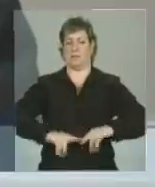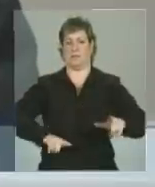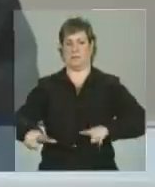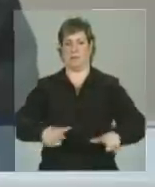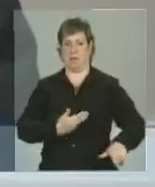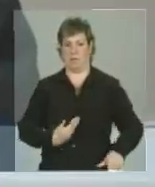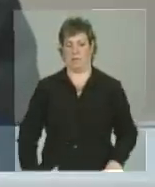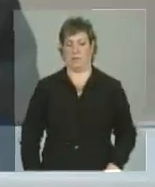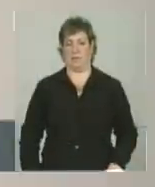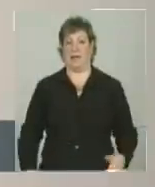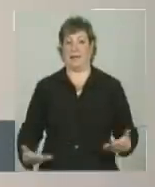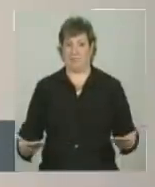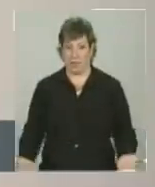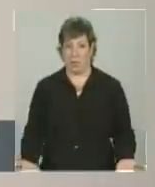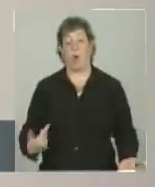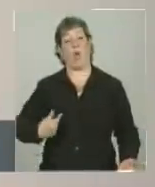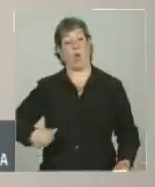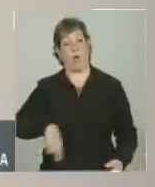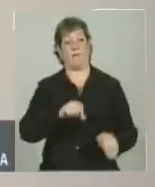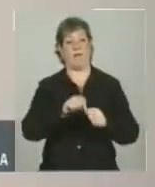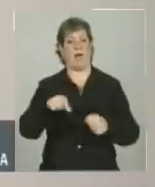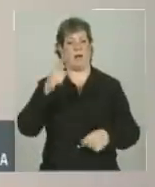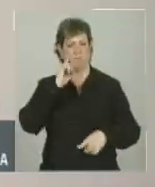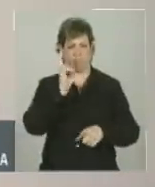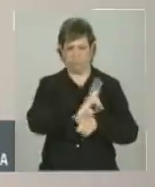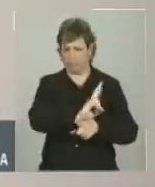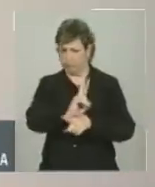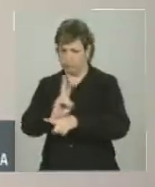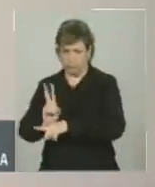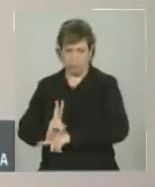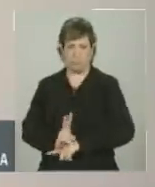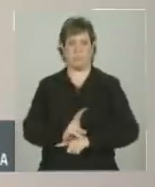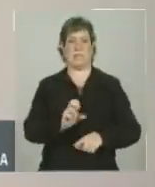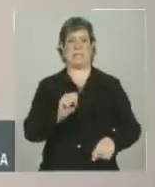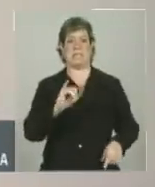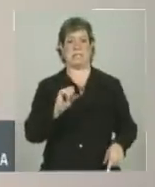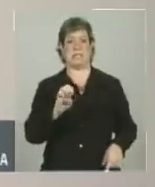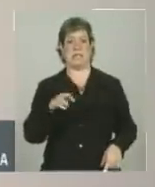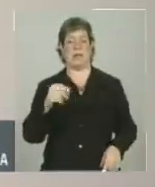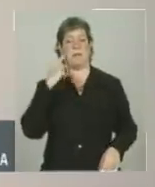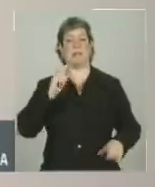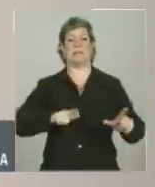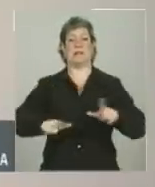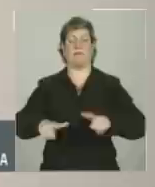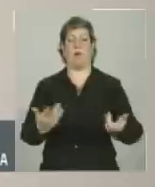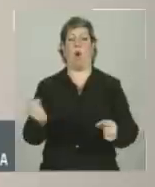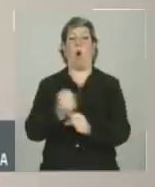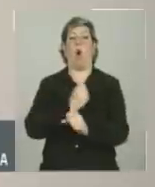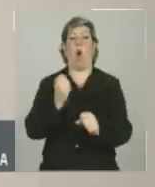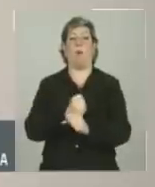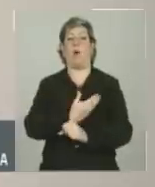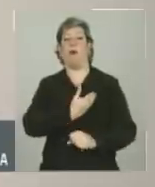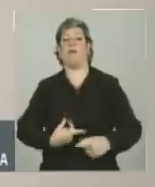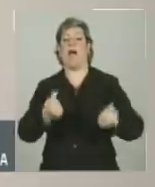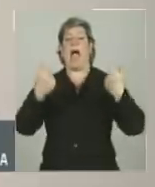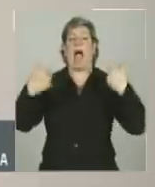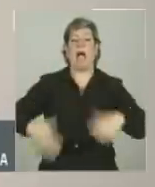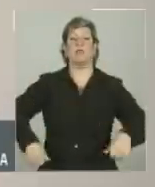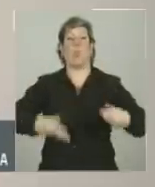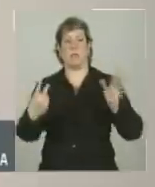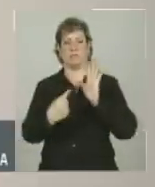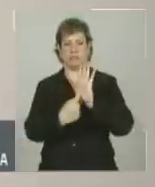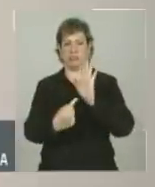isso, estamos instituindo monitoramento sistemático dos serviços e obras do governo,